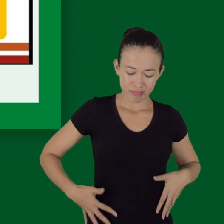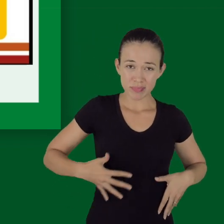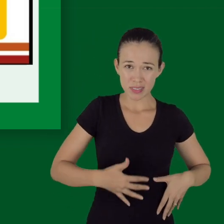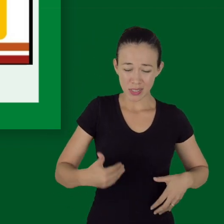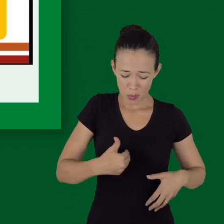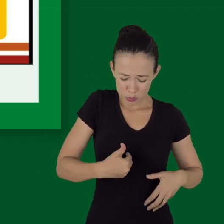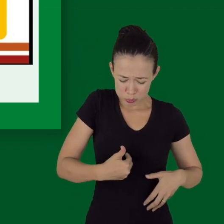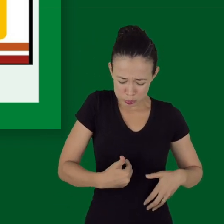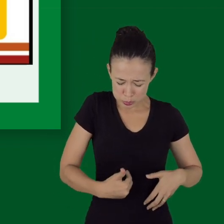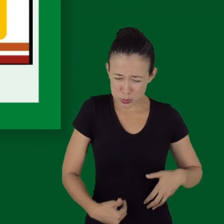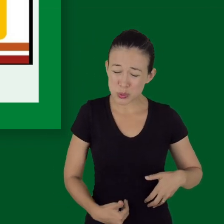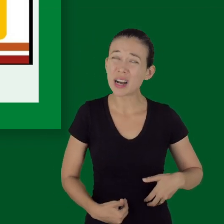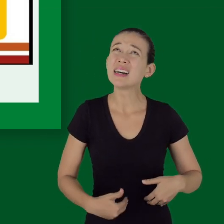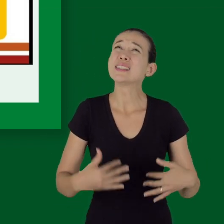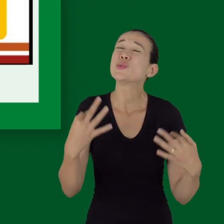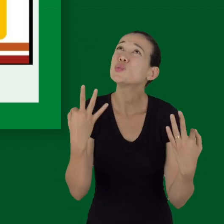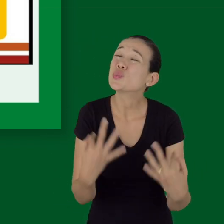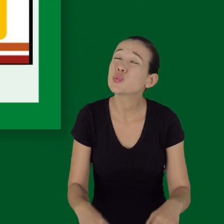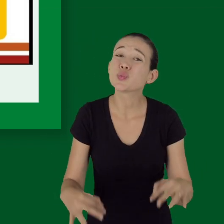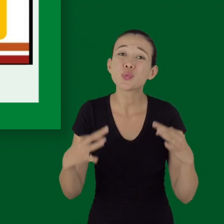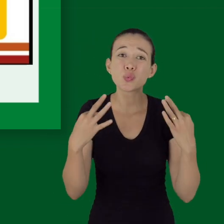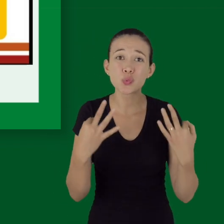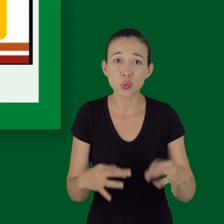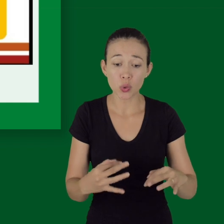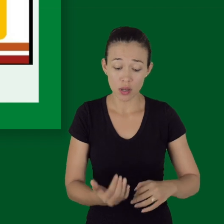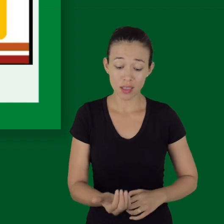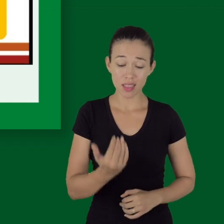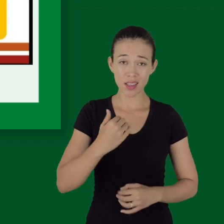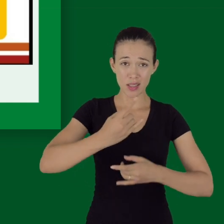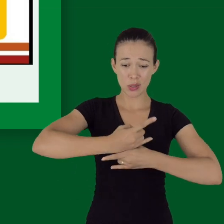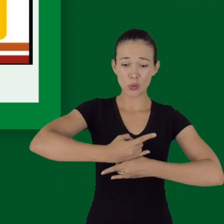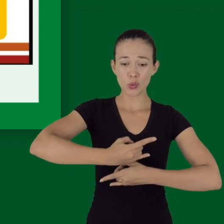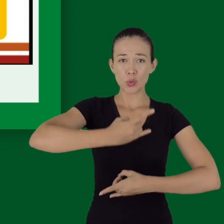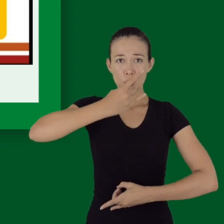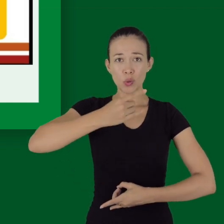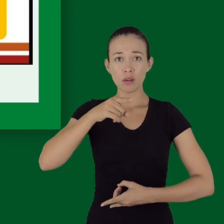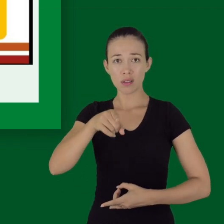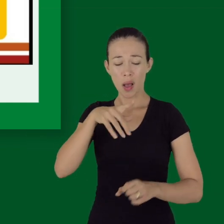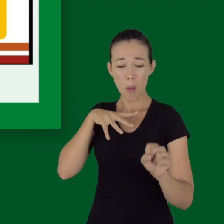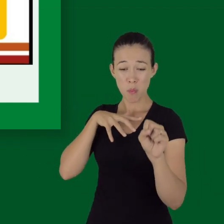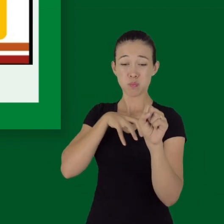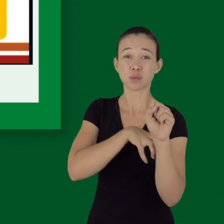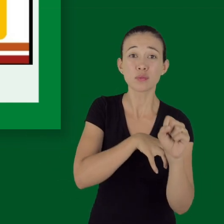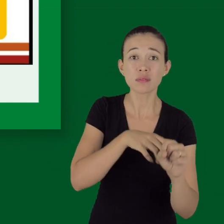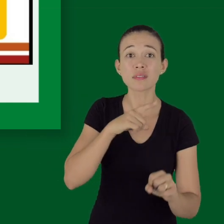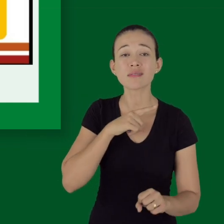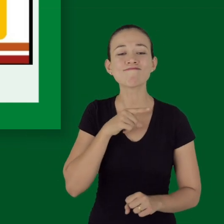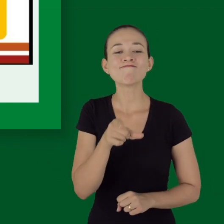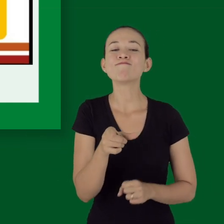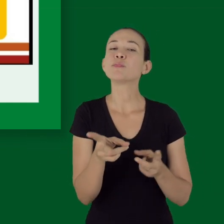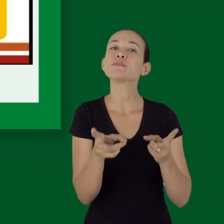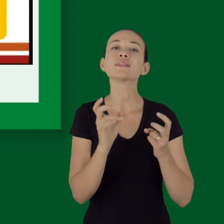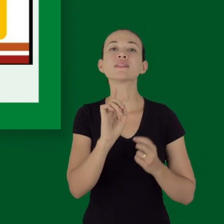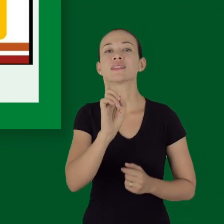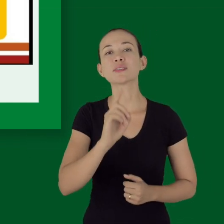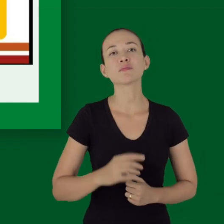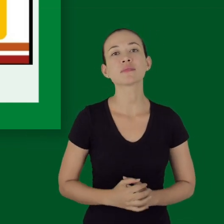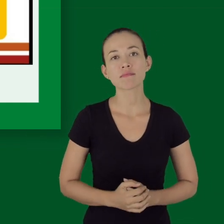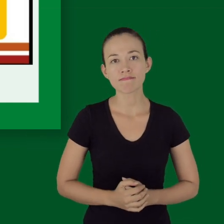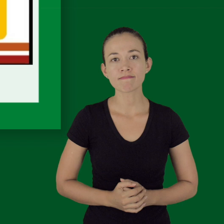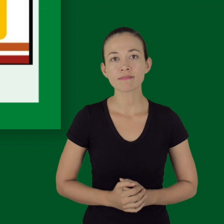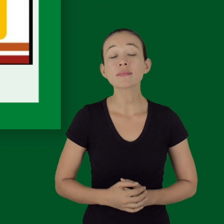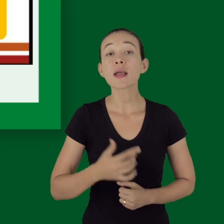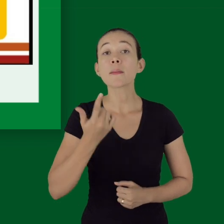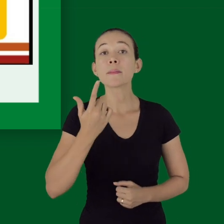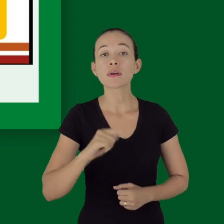essa lesão de coluna associada. Desenluvamento, que é, né, desencapar, né, toda essa